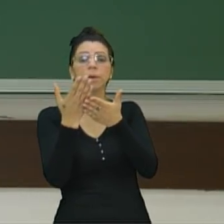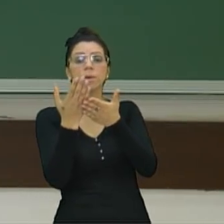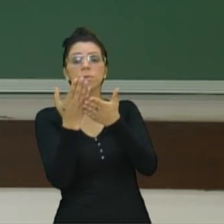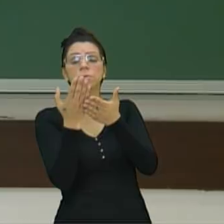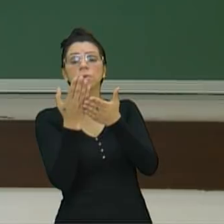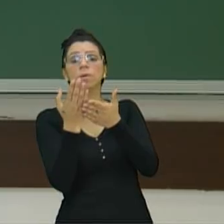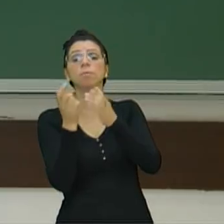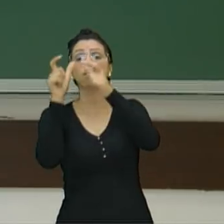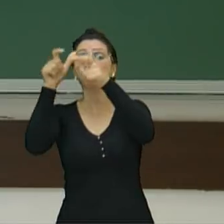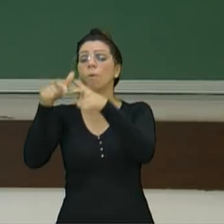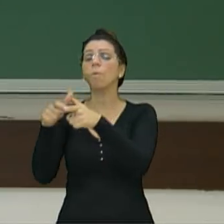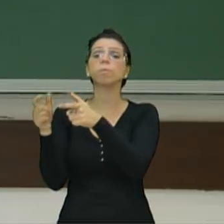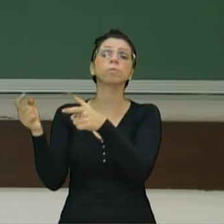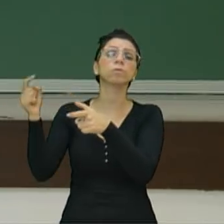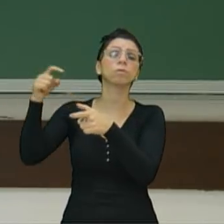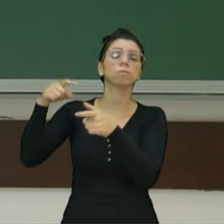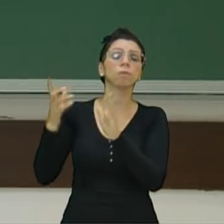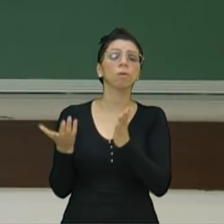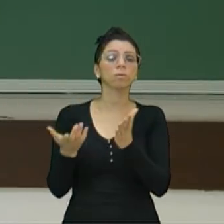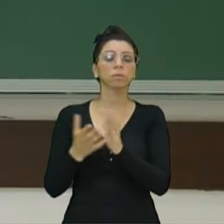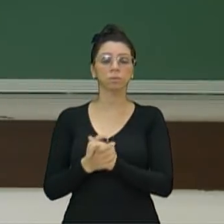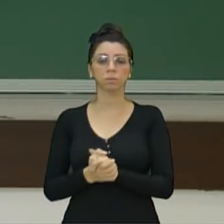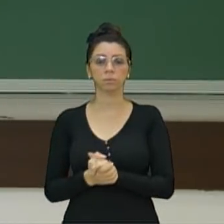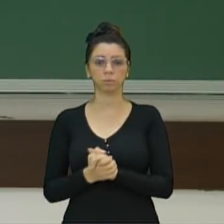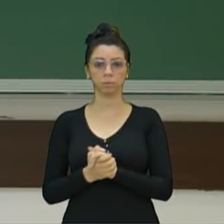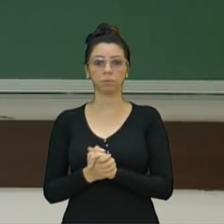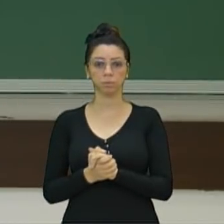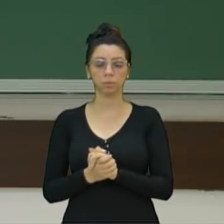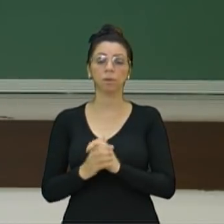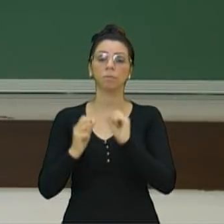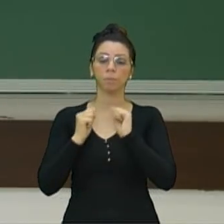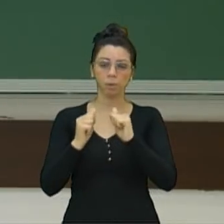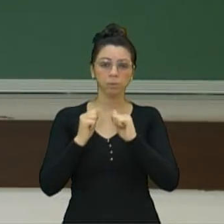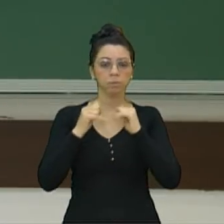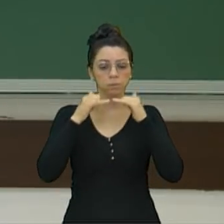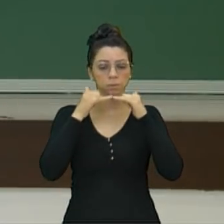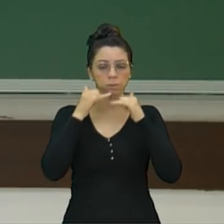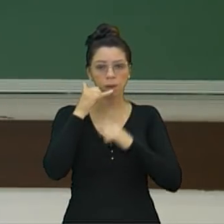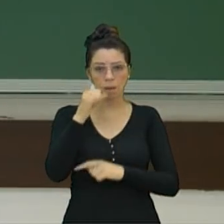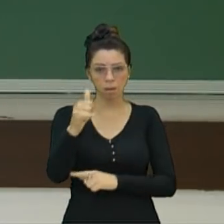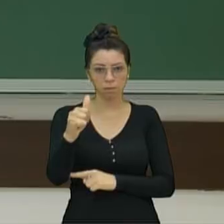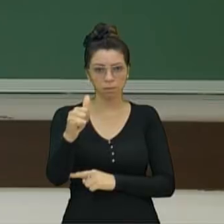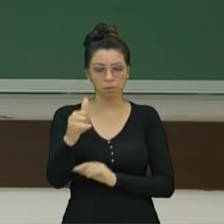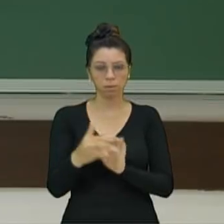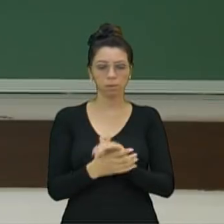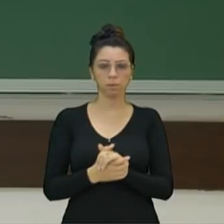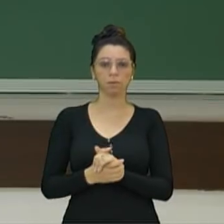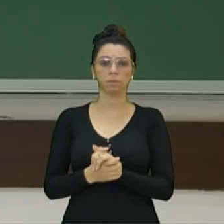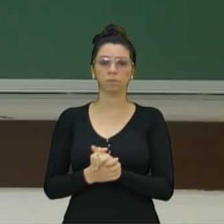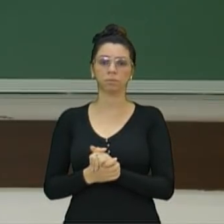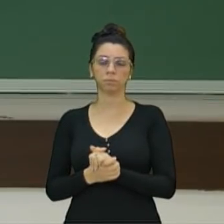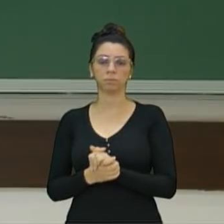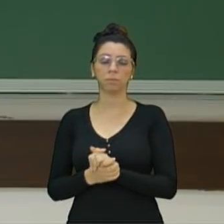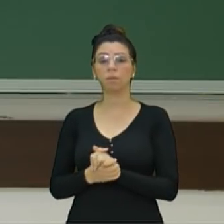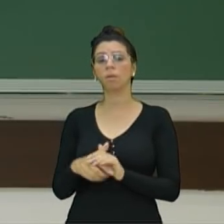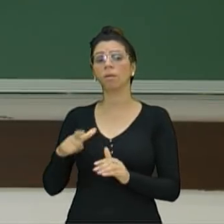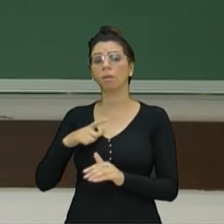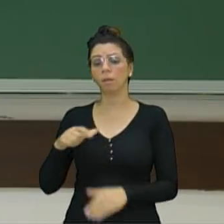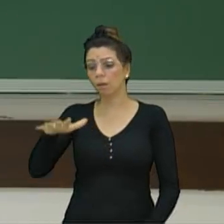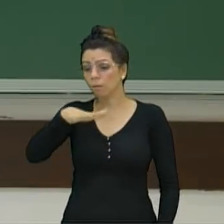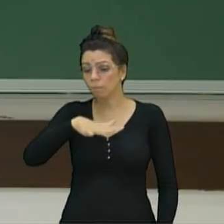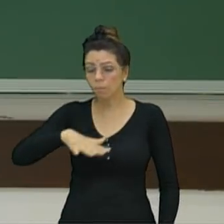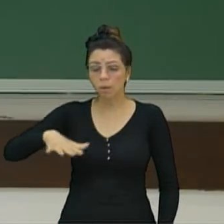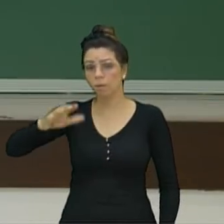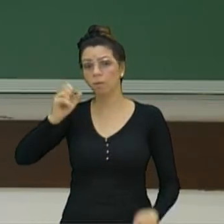é levado? Lembra que a transmissão ela pode ser elétrica e química e tem uma região onde os